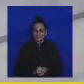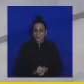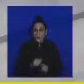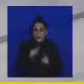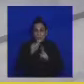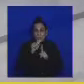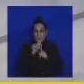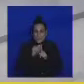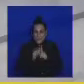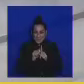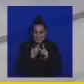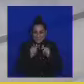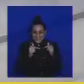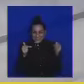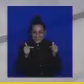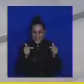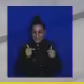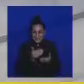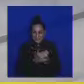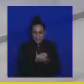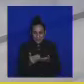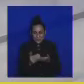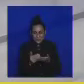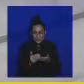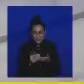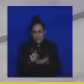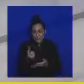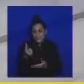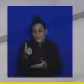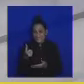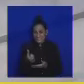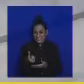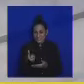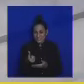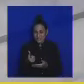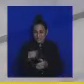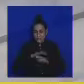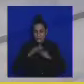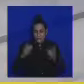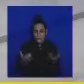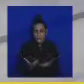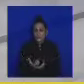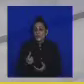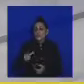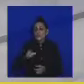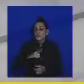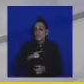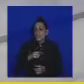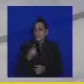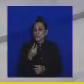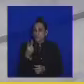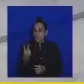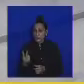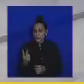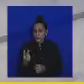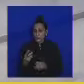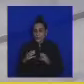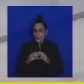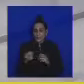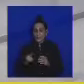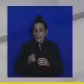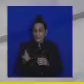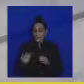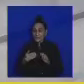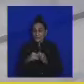o mês da sorte. Vamos partir agora para o sexto globo, onde temos 12 bolas numeradas de 01